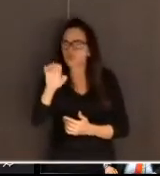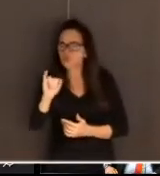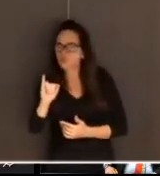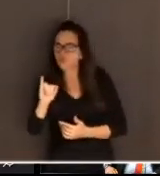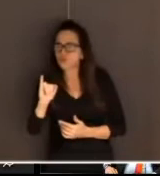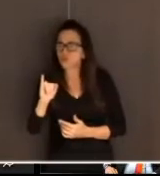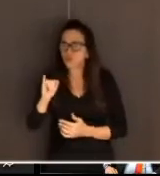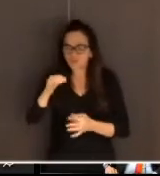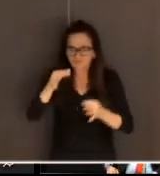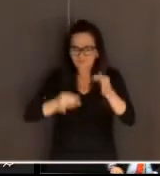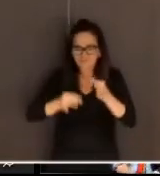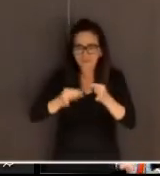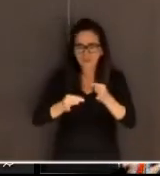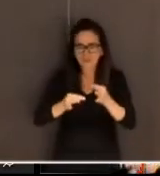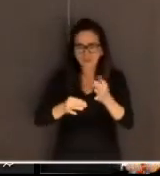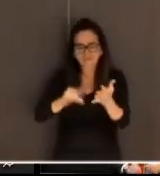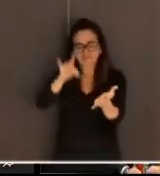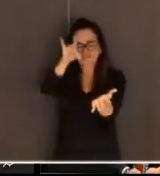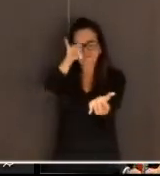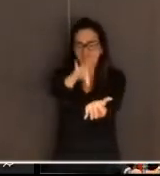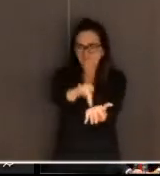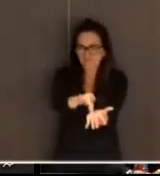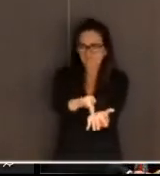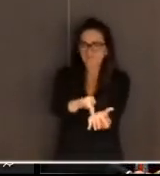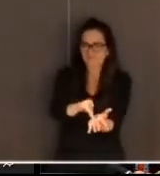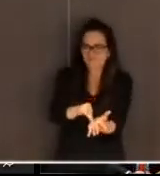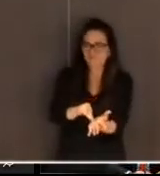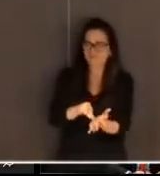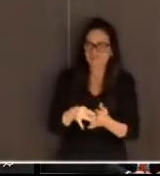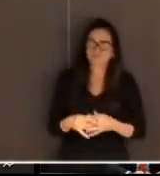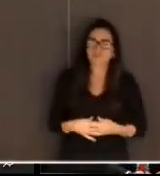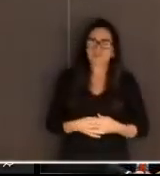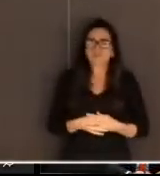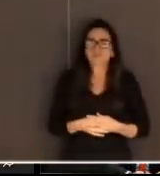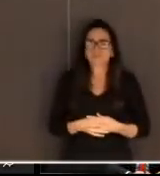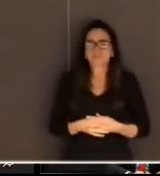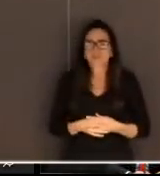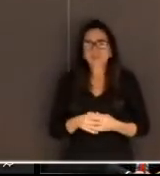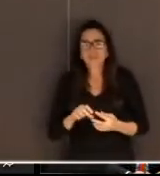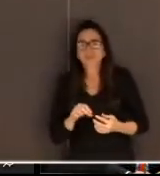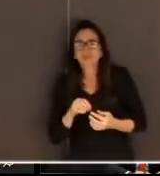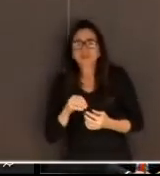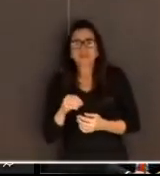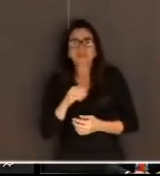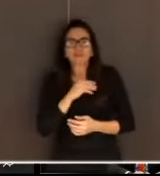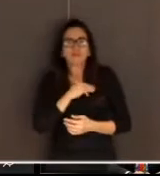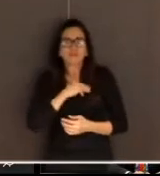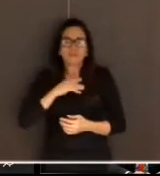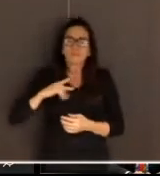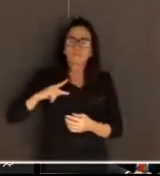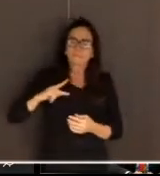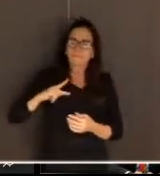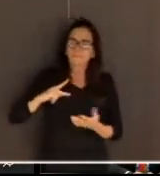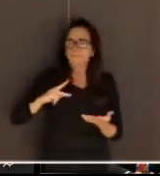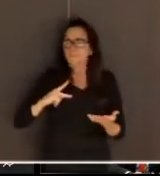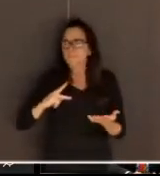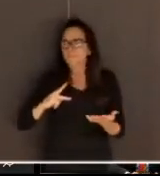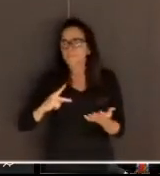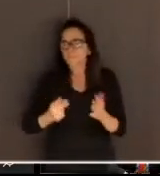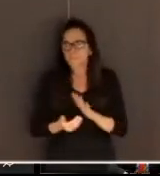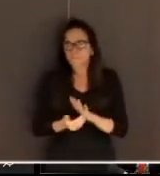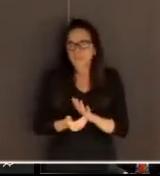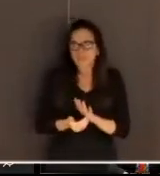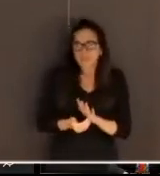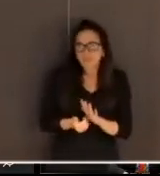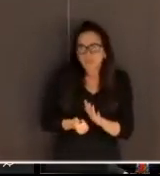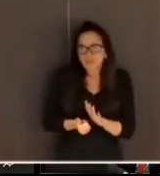julgador corresponder ao que ocorreu no mundo real. Se o Ministério Público imputa a João que ele